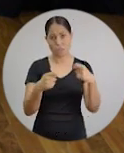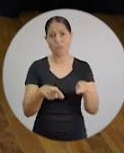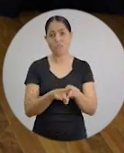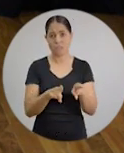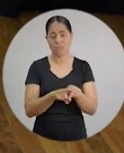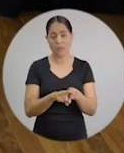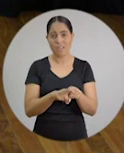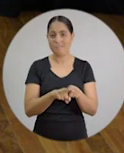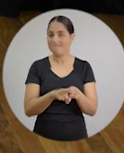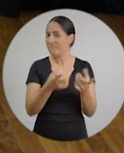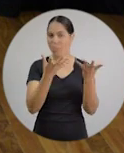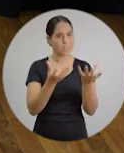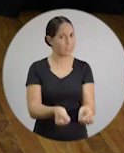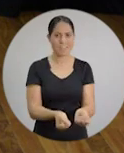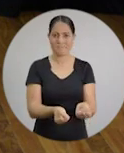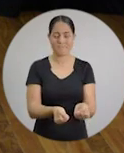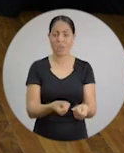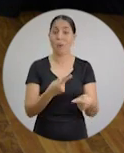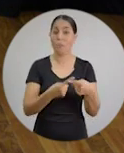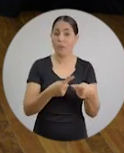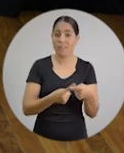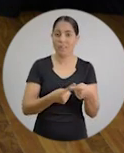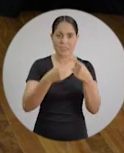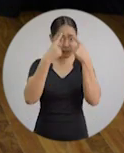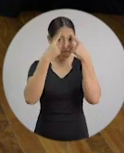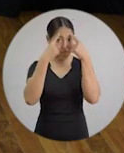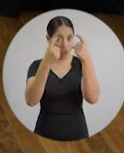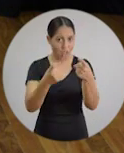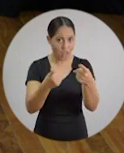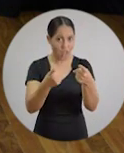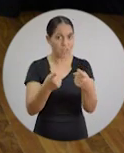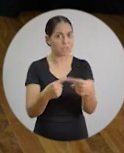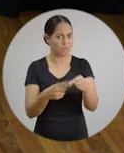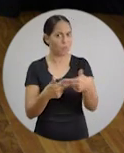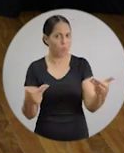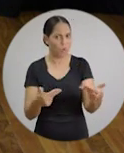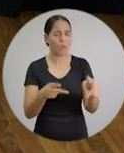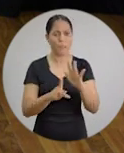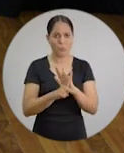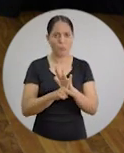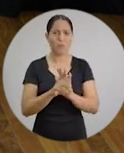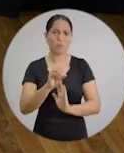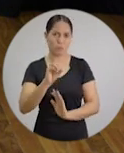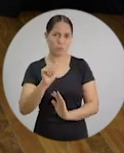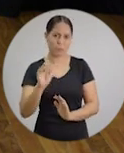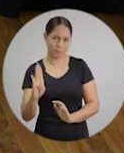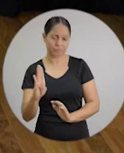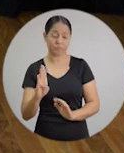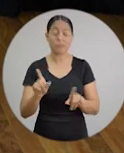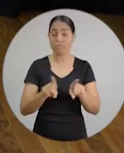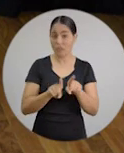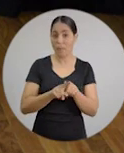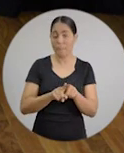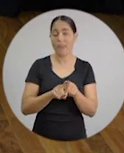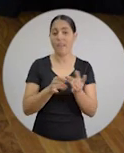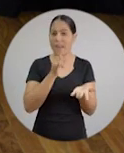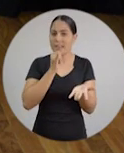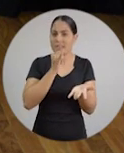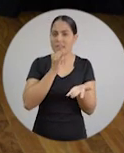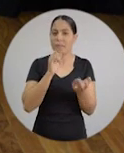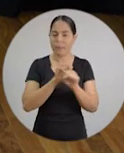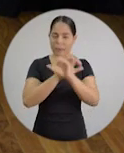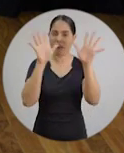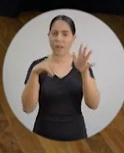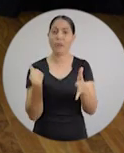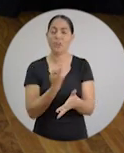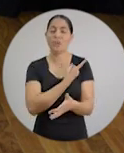inscrição nos quadros da ordem, ele pode ter sua inscrição negada justamente pelo histórico dele de violação de prerrogativas. Então,